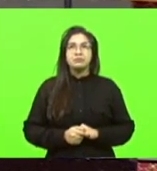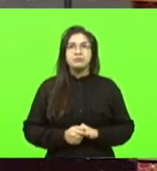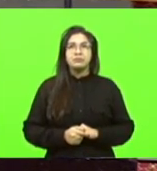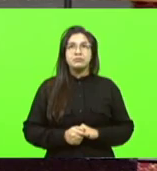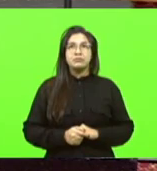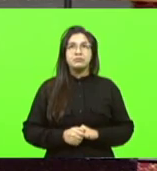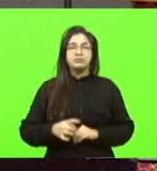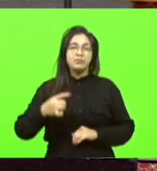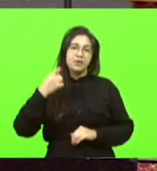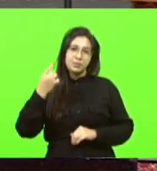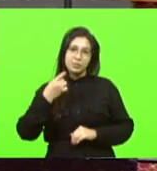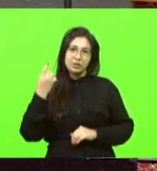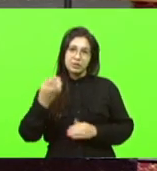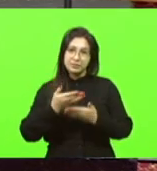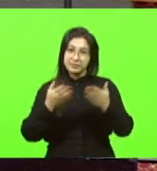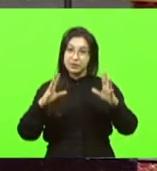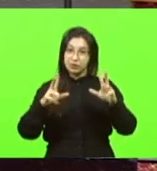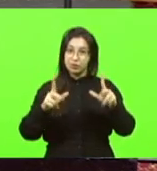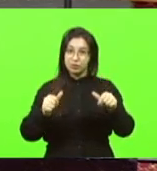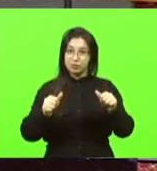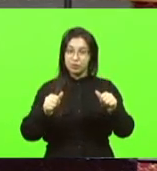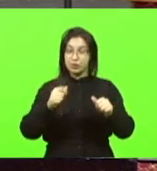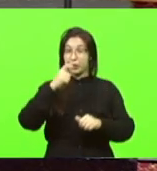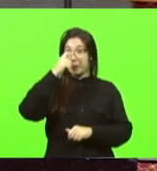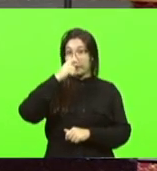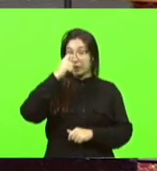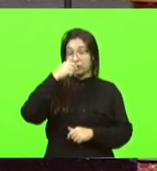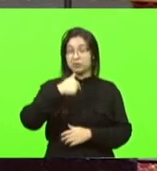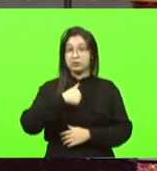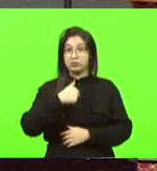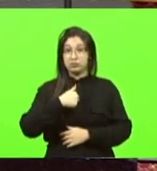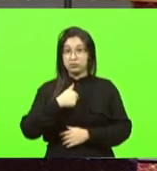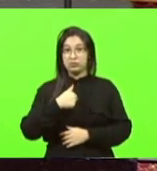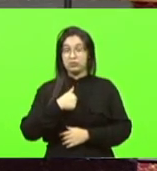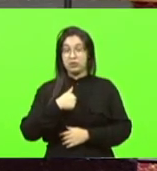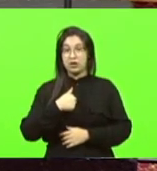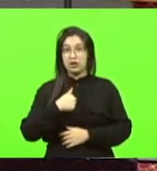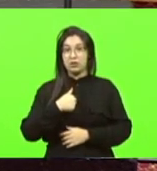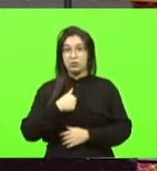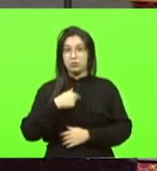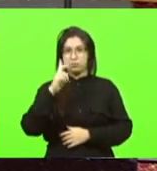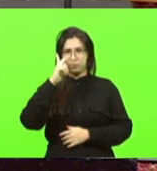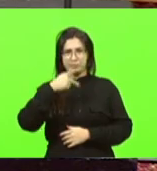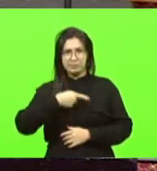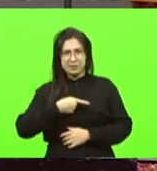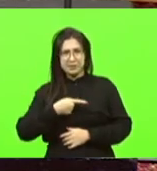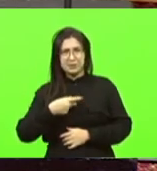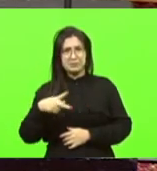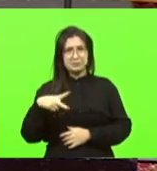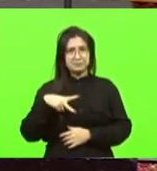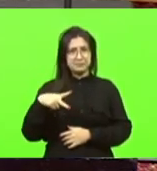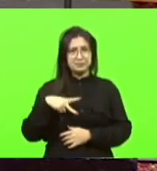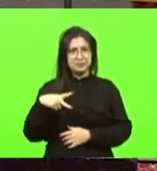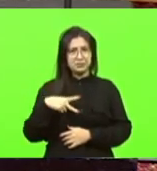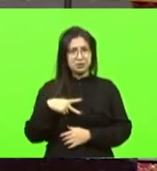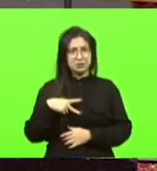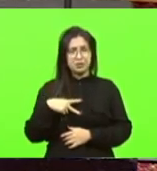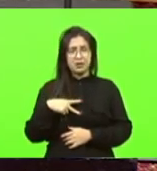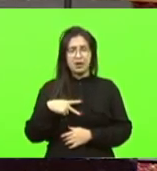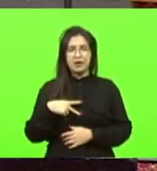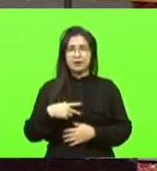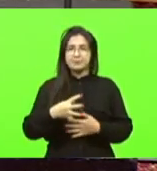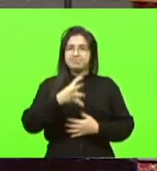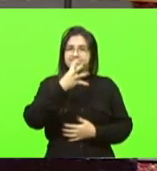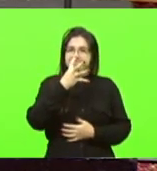Deputado Maurício a quem tem o pessoalmente profunda admiração